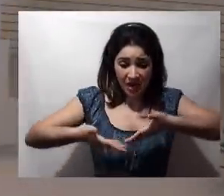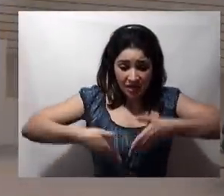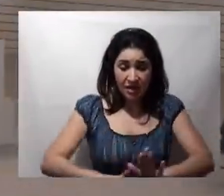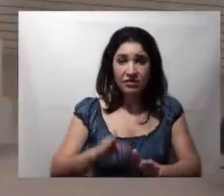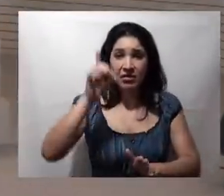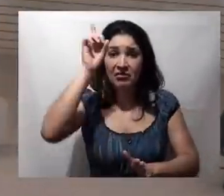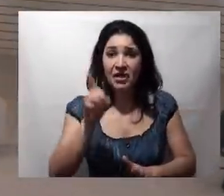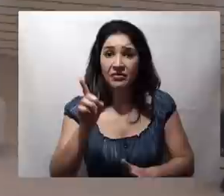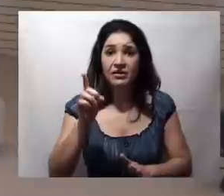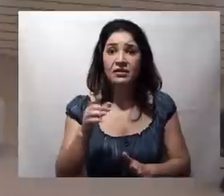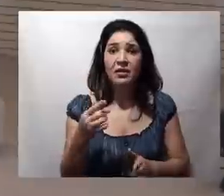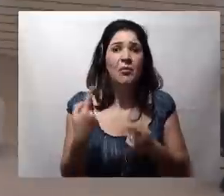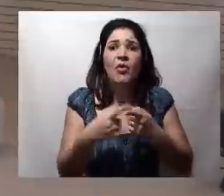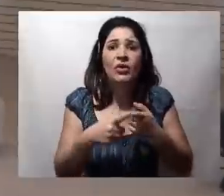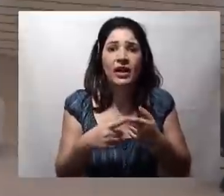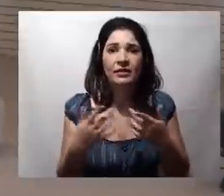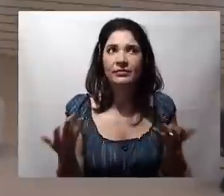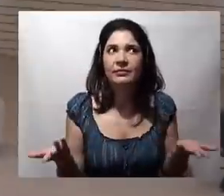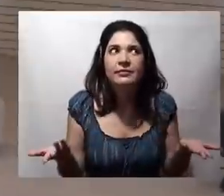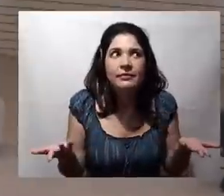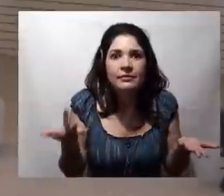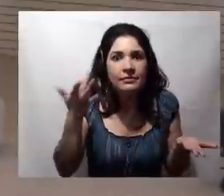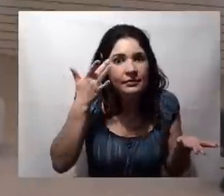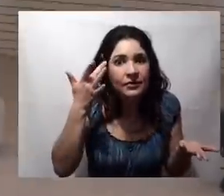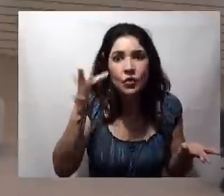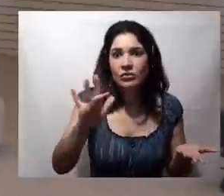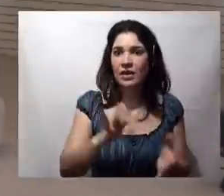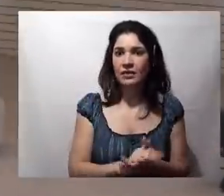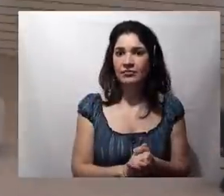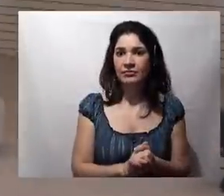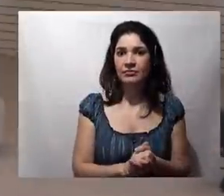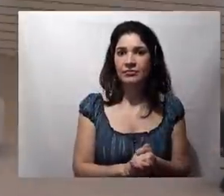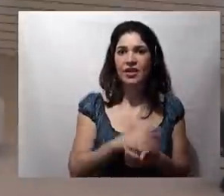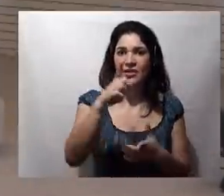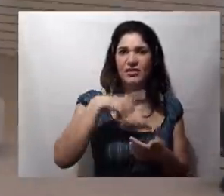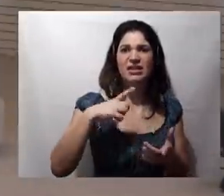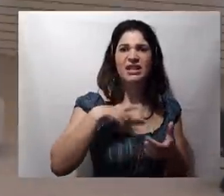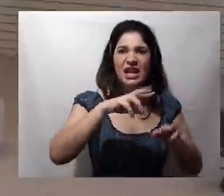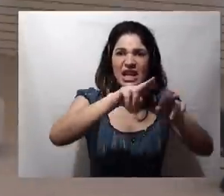irmãos todos você não é o substância